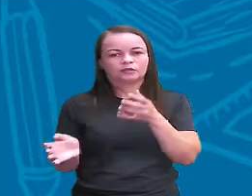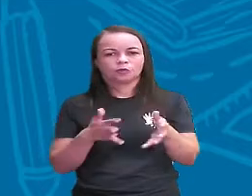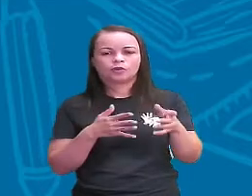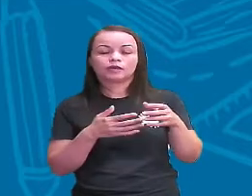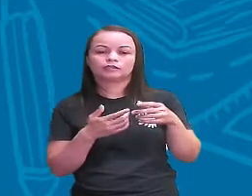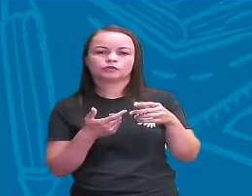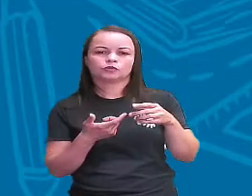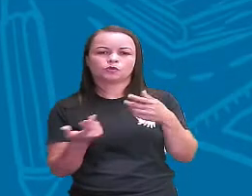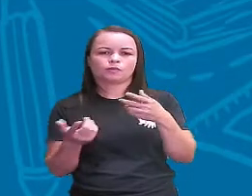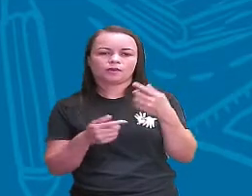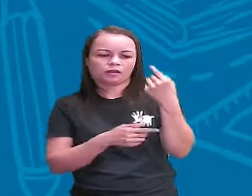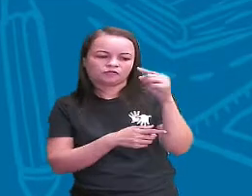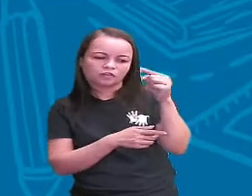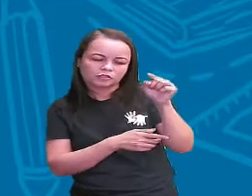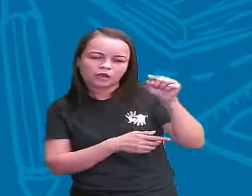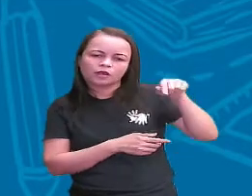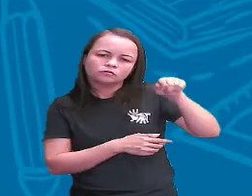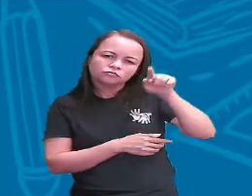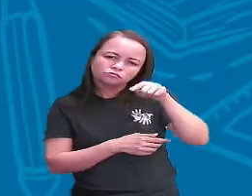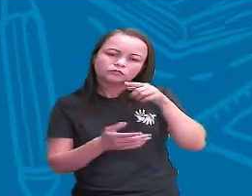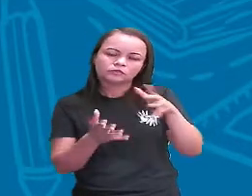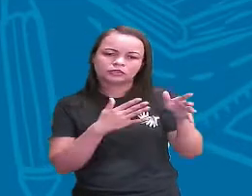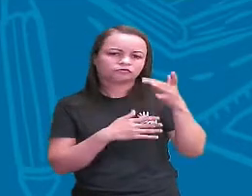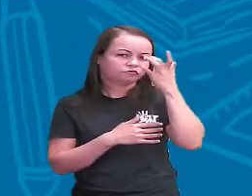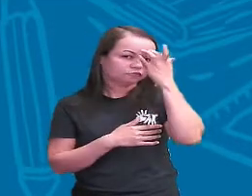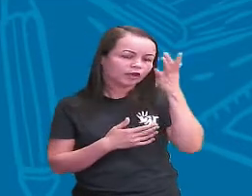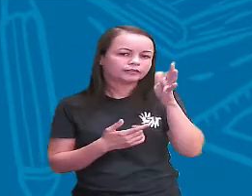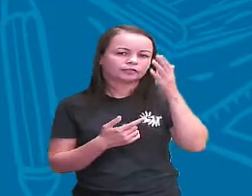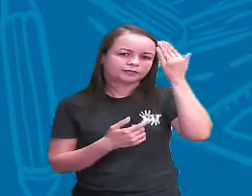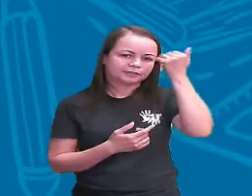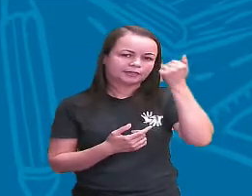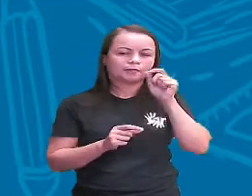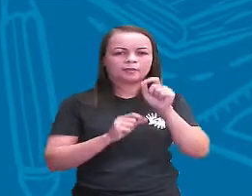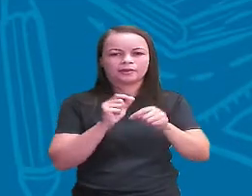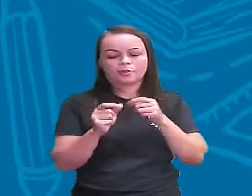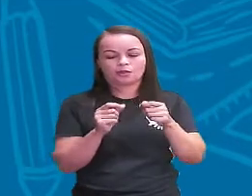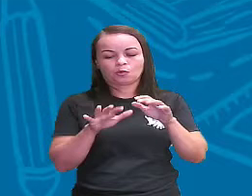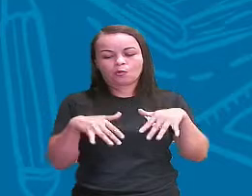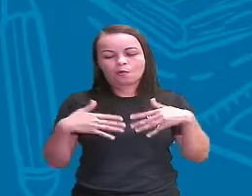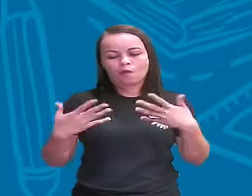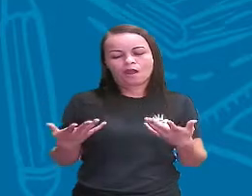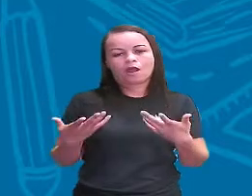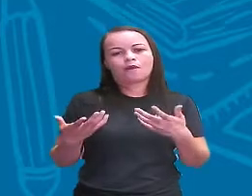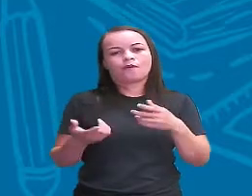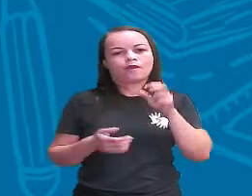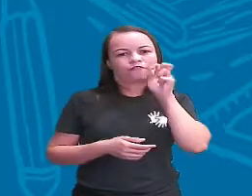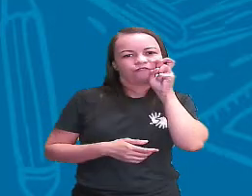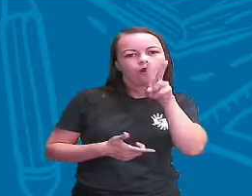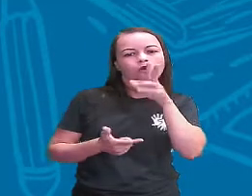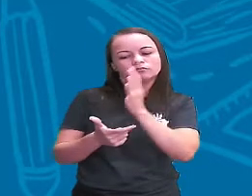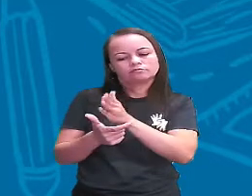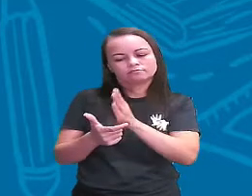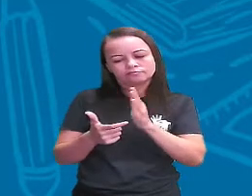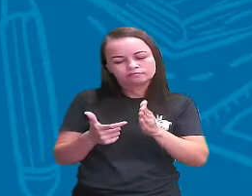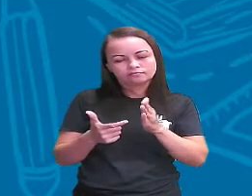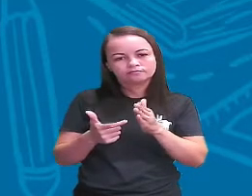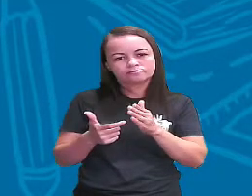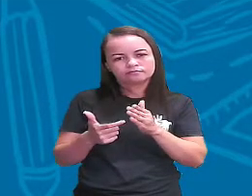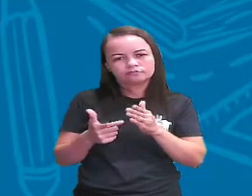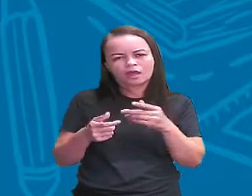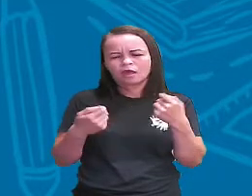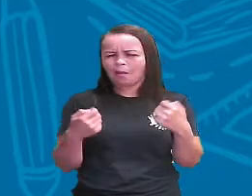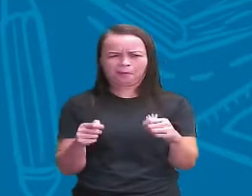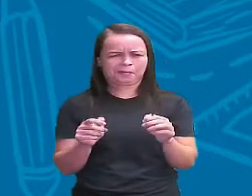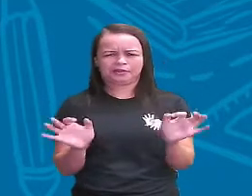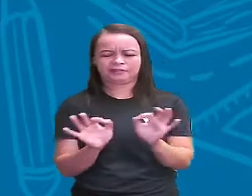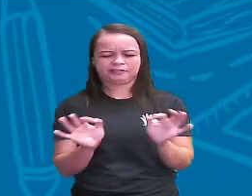tiver acentuação, é mais fácil da gente identificar qual é a sílaba forte. Não precisa